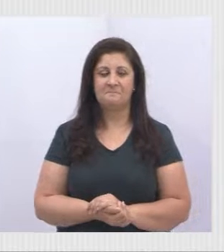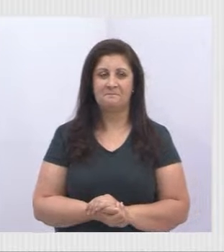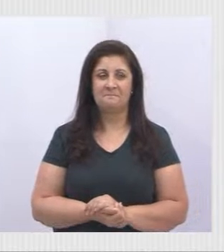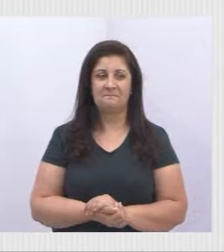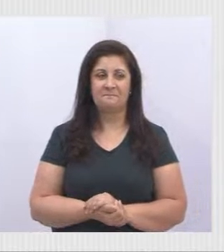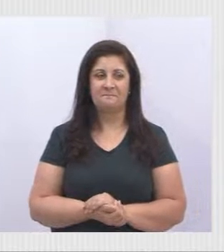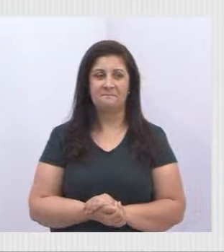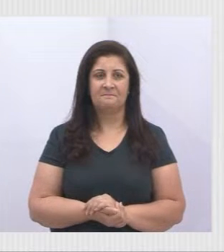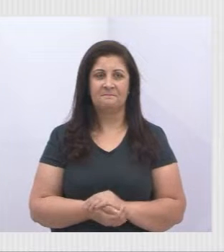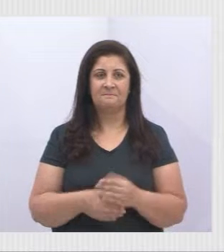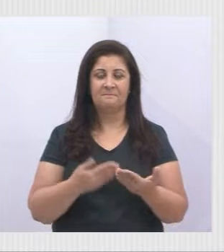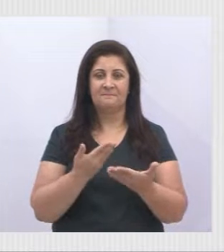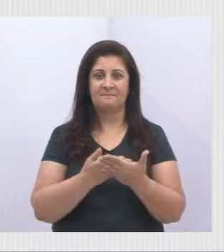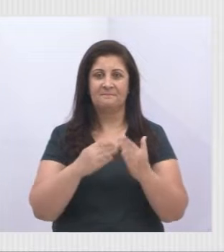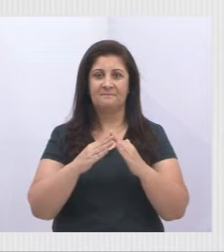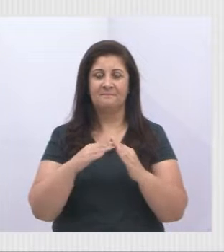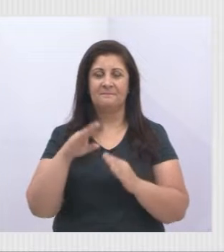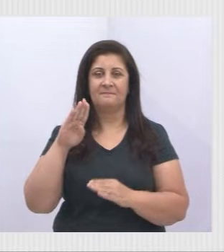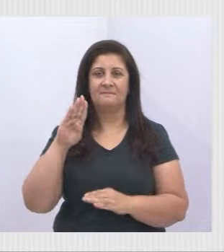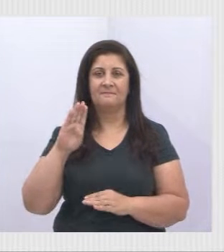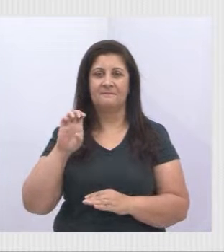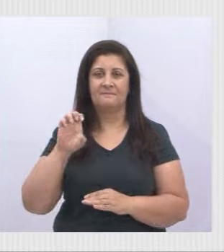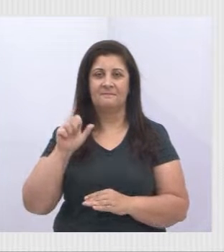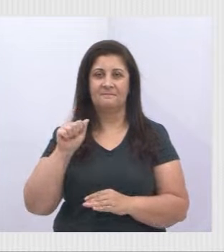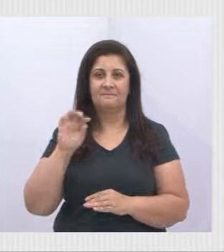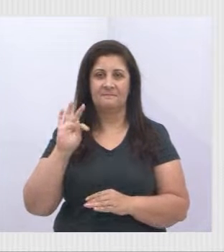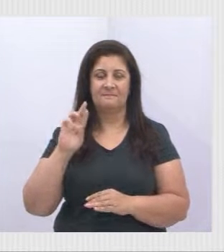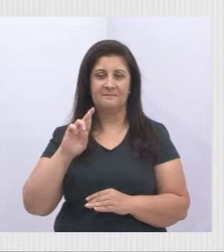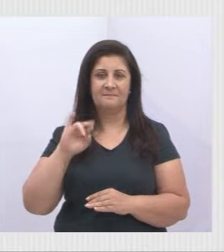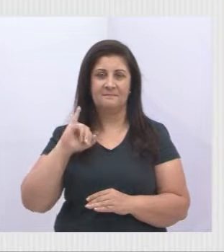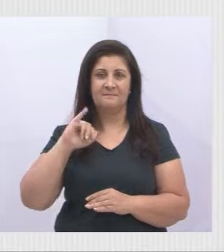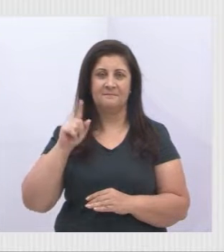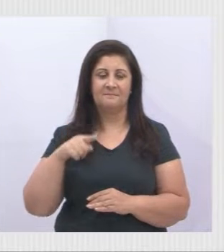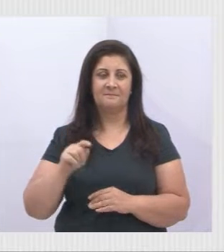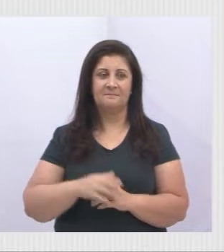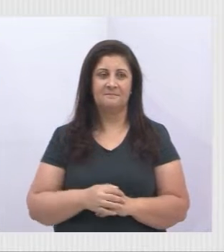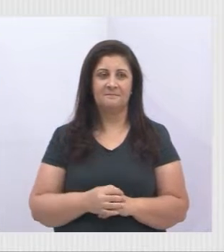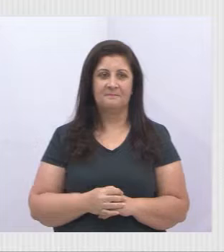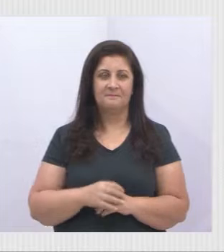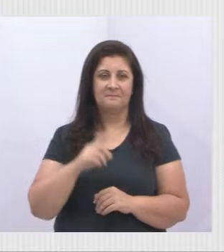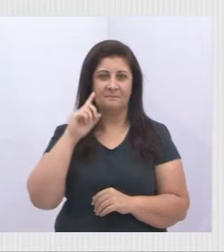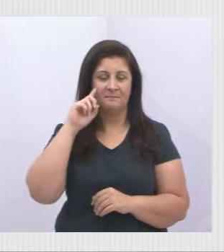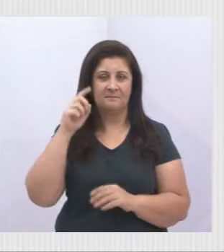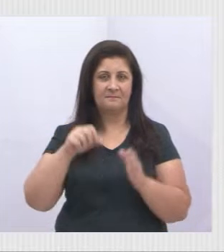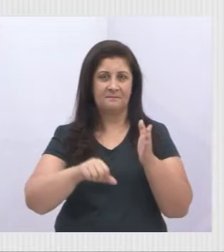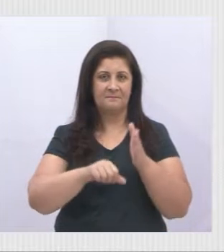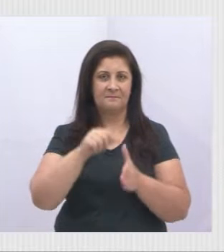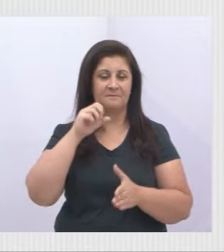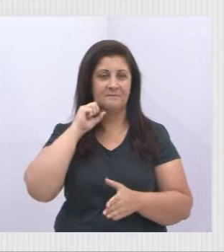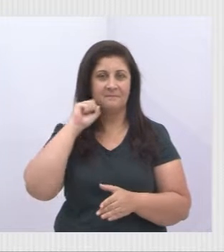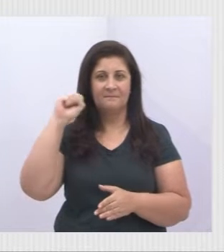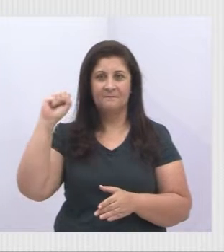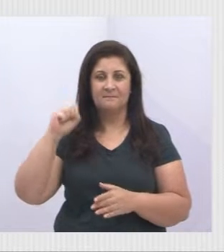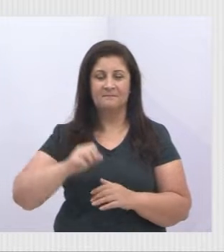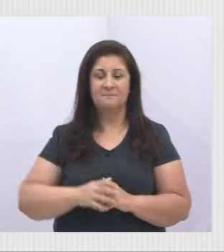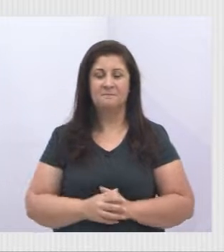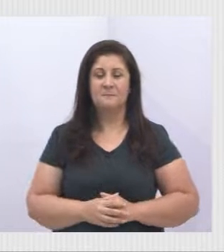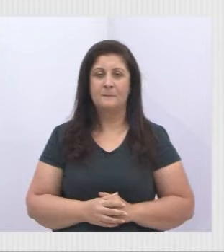na Escola Beatriz Junqueira, dia 1/4/2020. Estive lá